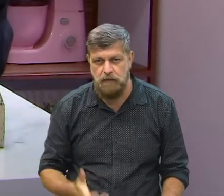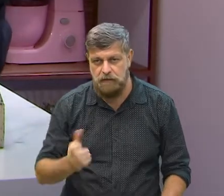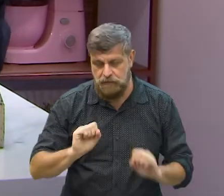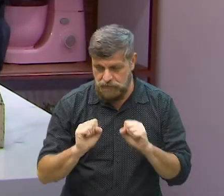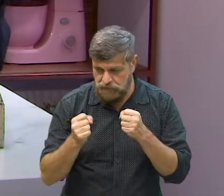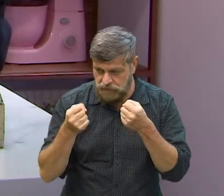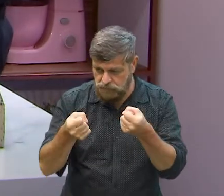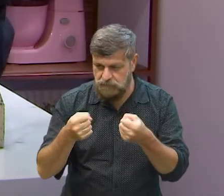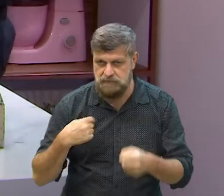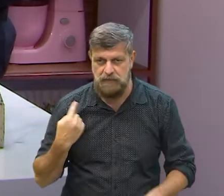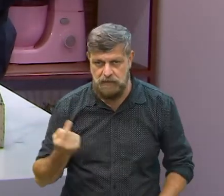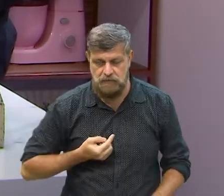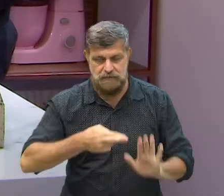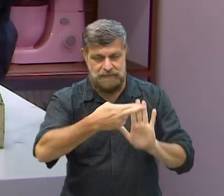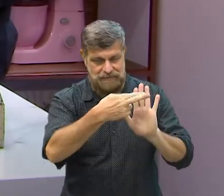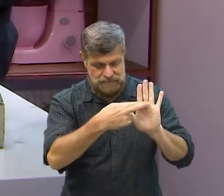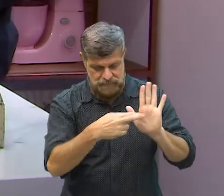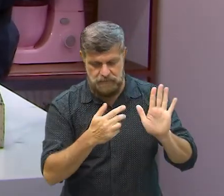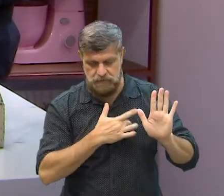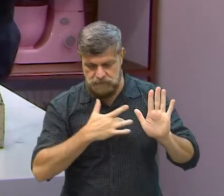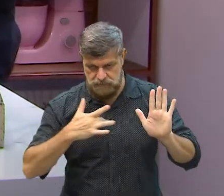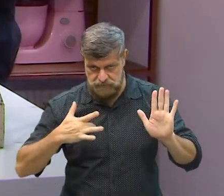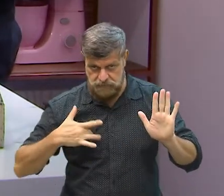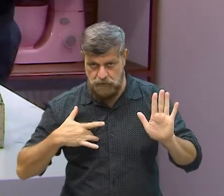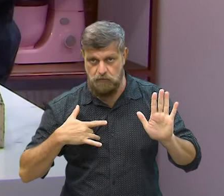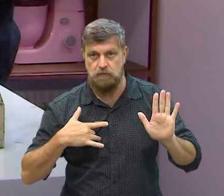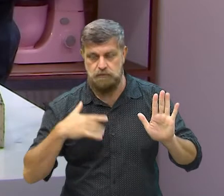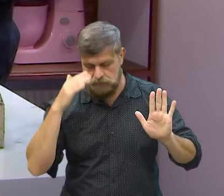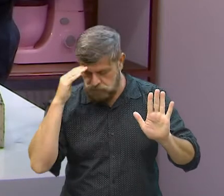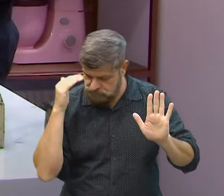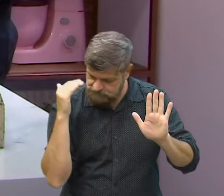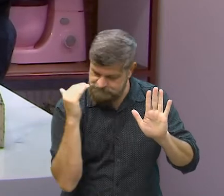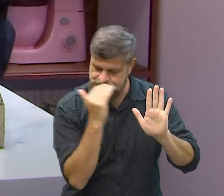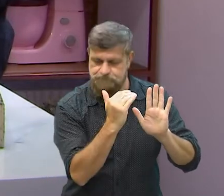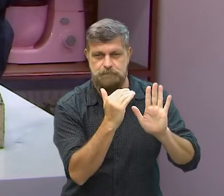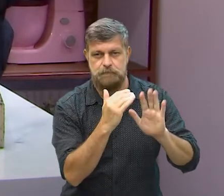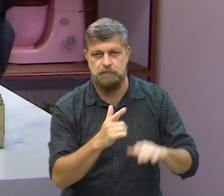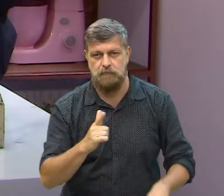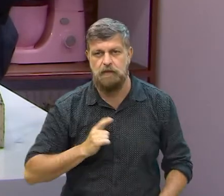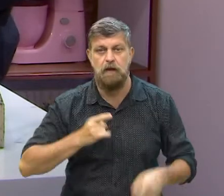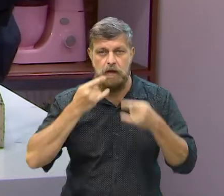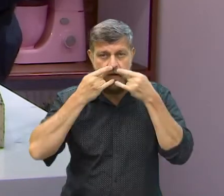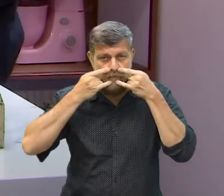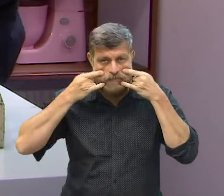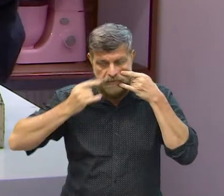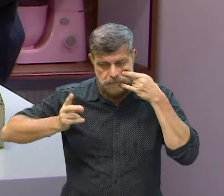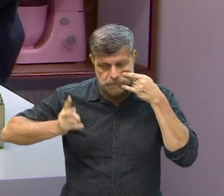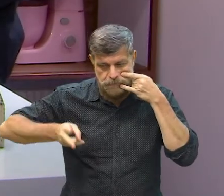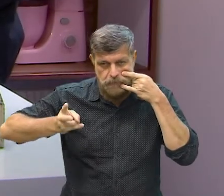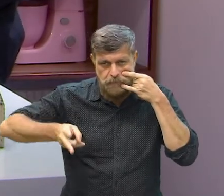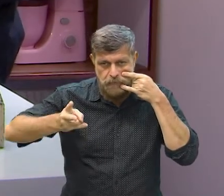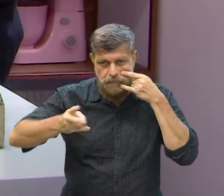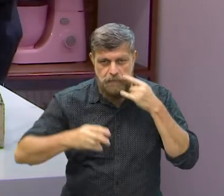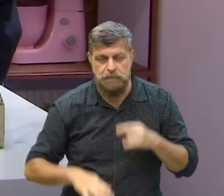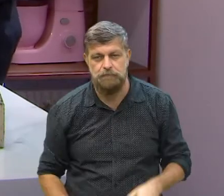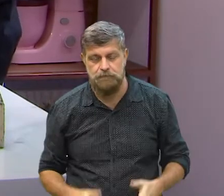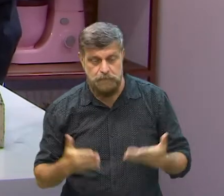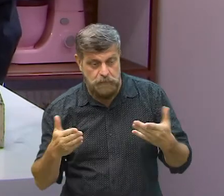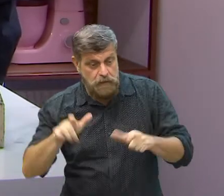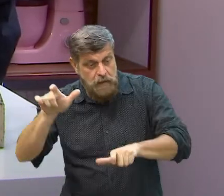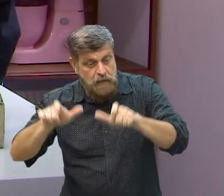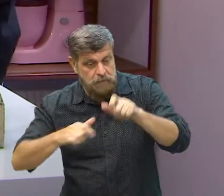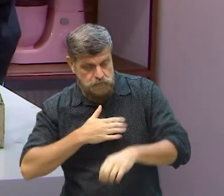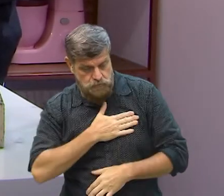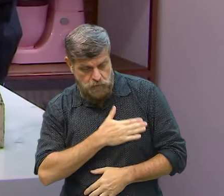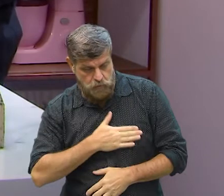que a gente seguiu todos os protocolos de segurança, distanciamento aqui, uso de máscara. E, Paty, o pessoal que gostou